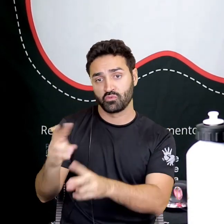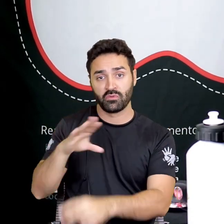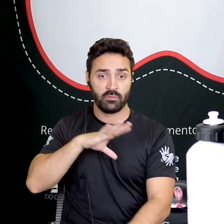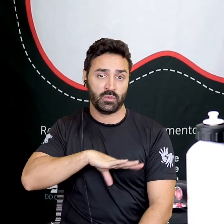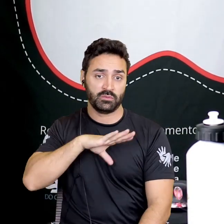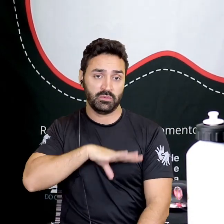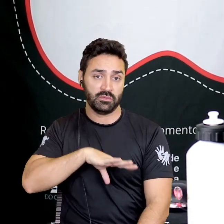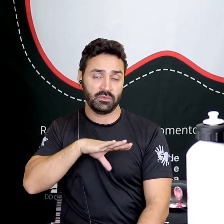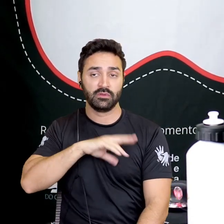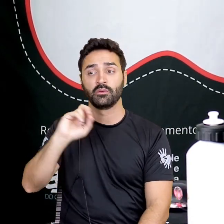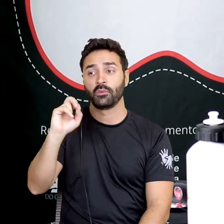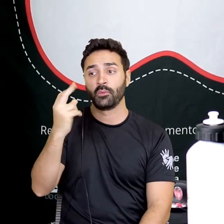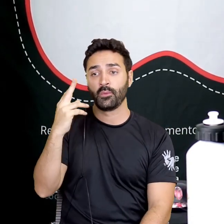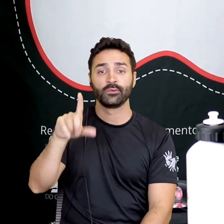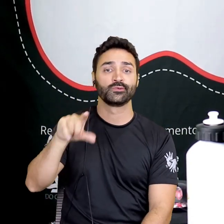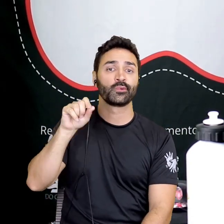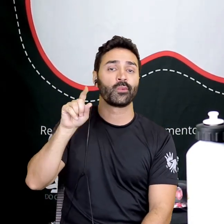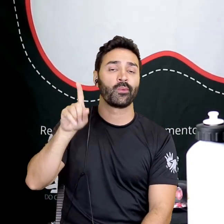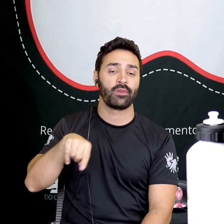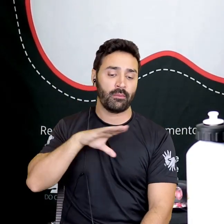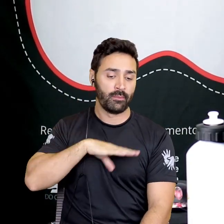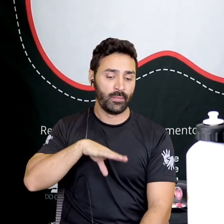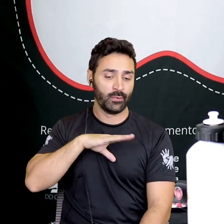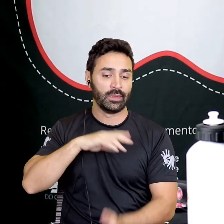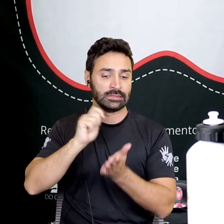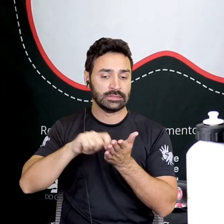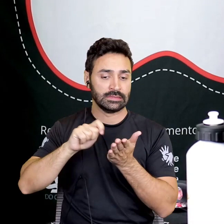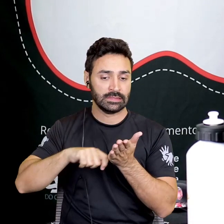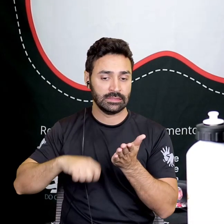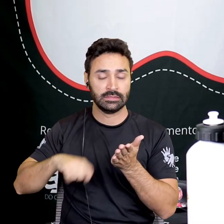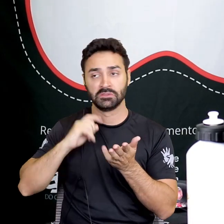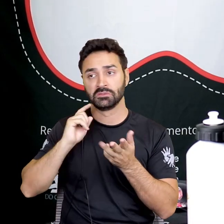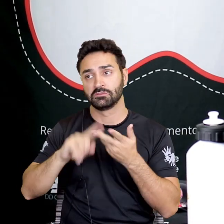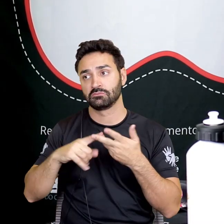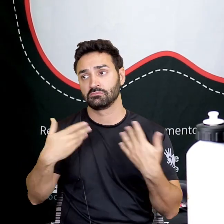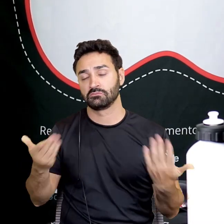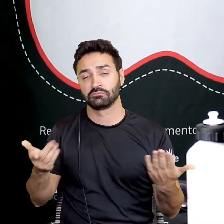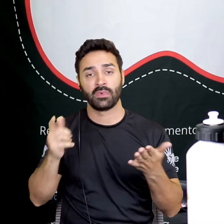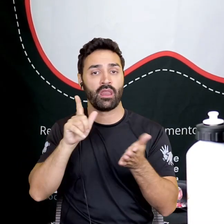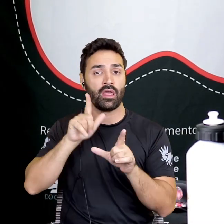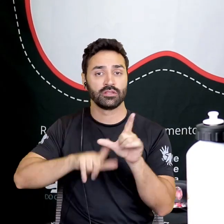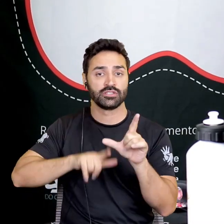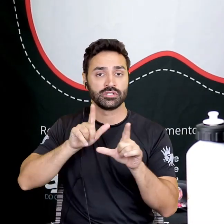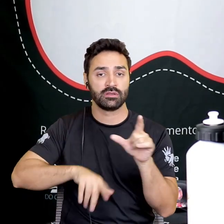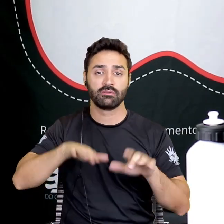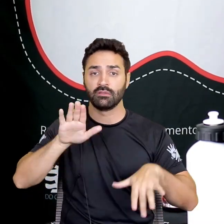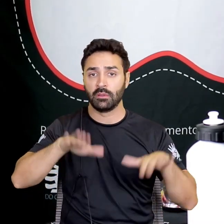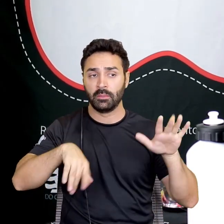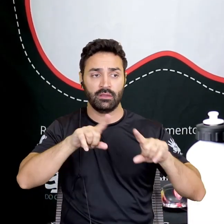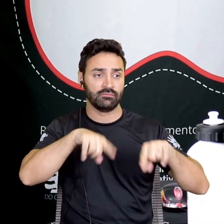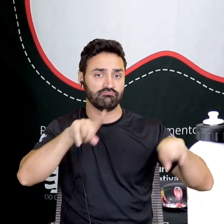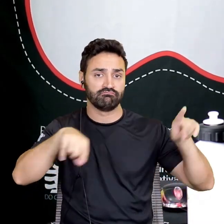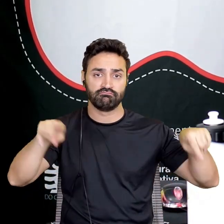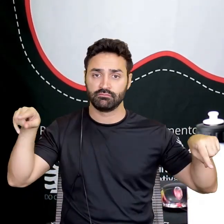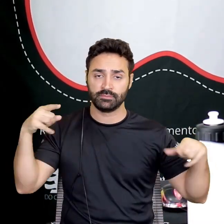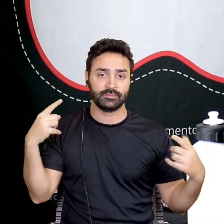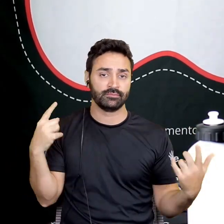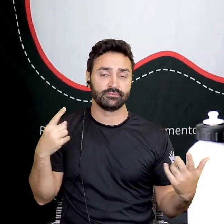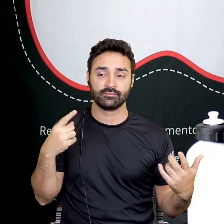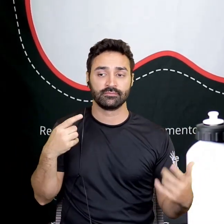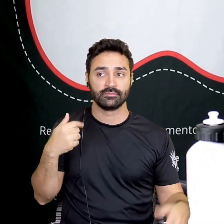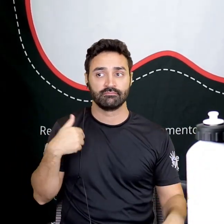tem pessoas que preferem usar o português escrito, uma transcrição, uma legenda, depende de cada um. Tá? Não tem como a